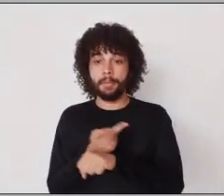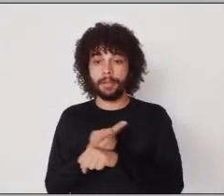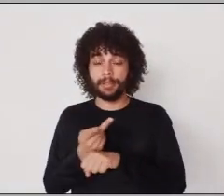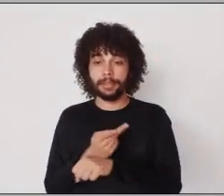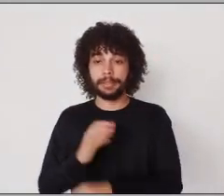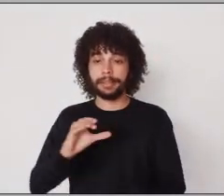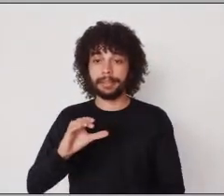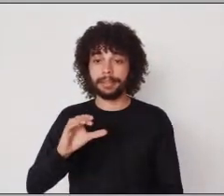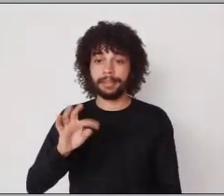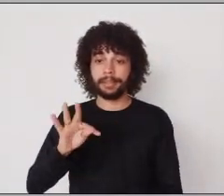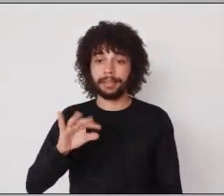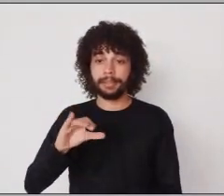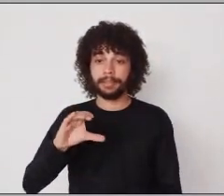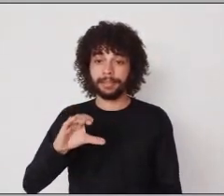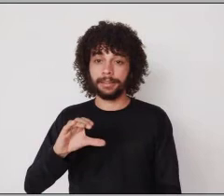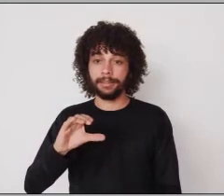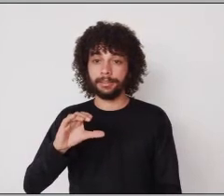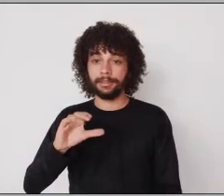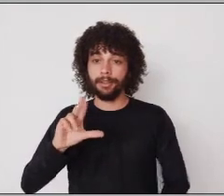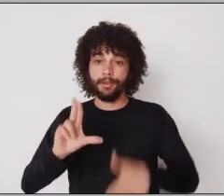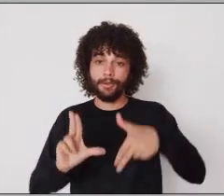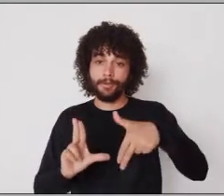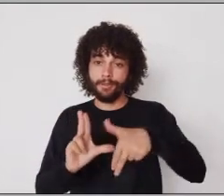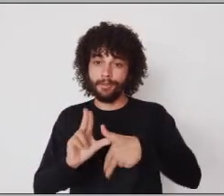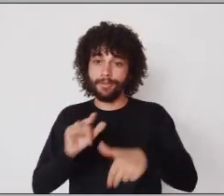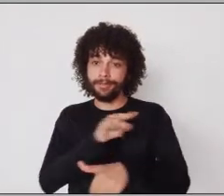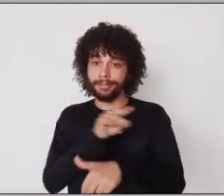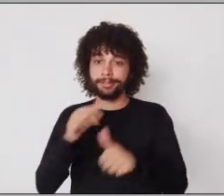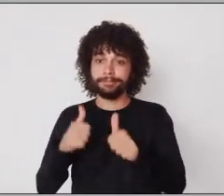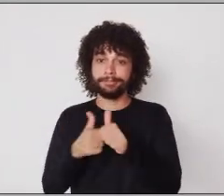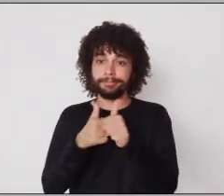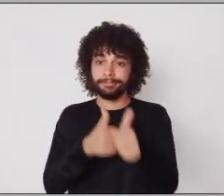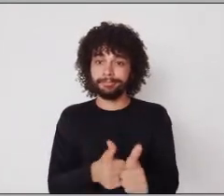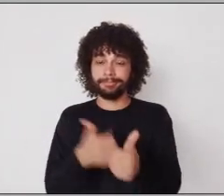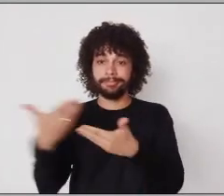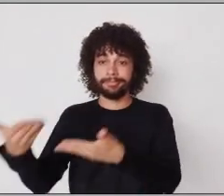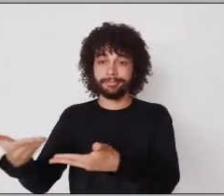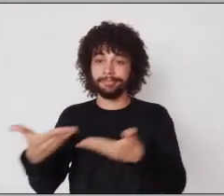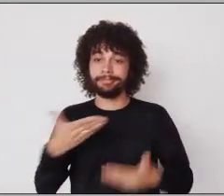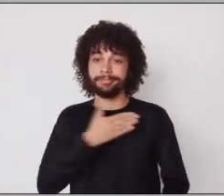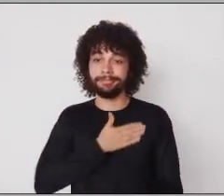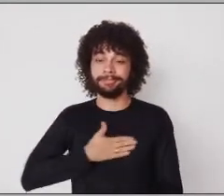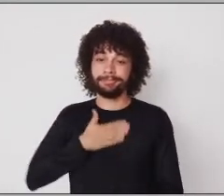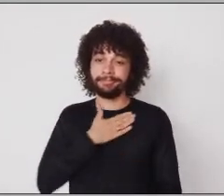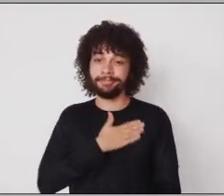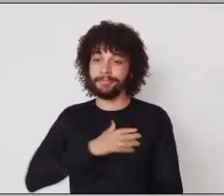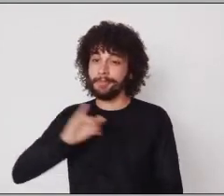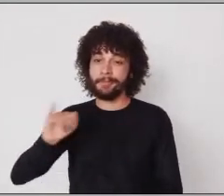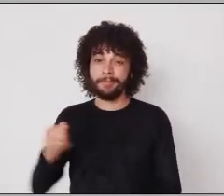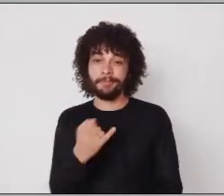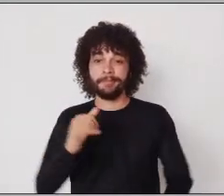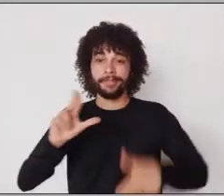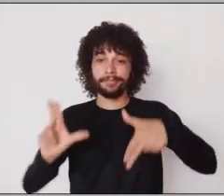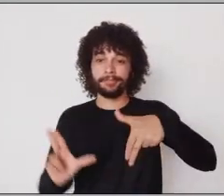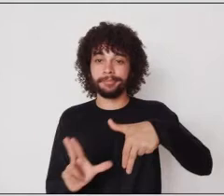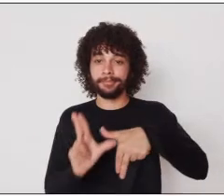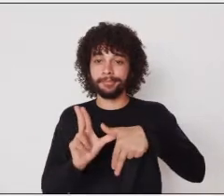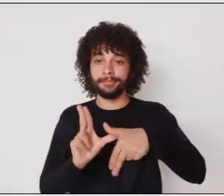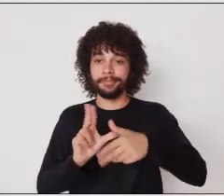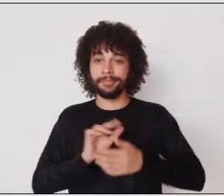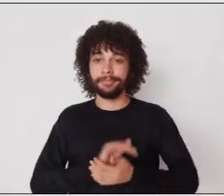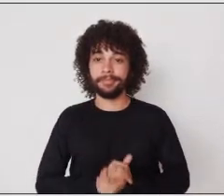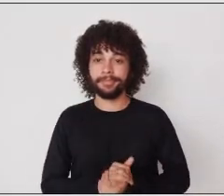CETIC Unifespa. Busquem nossas contas e nos sigam. Sejam bem-vindos novamente e aproveitem a Unifespa.